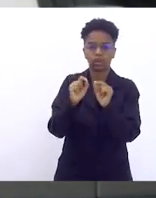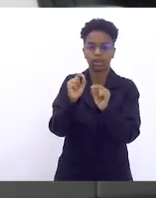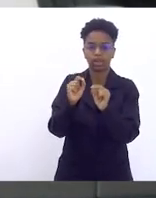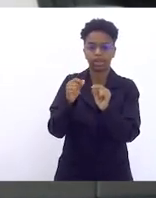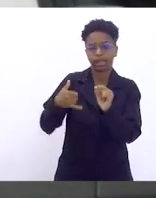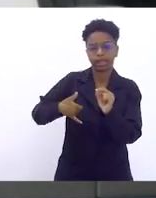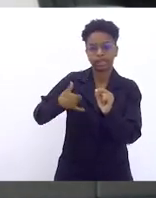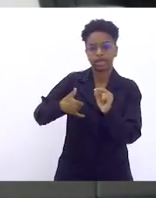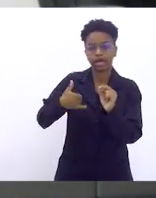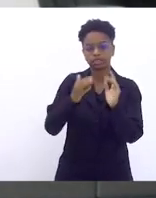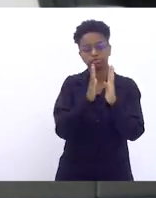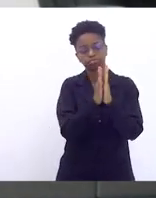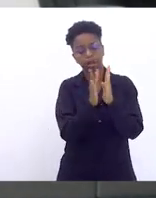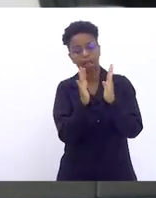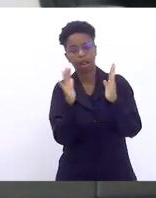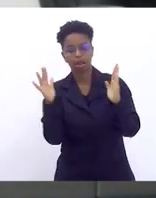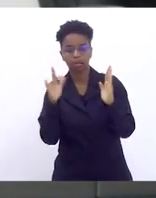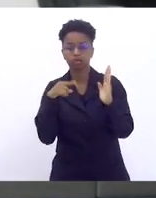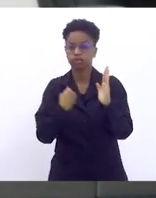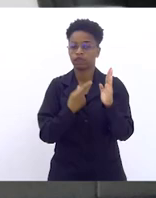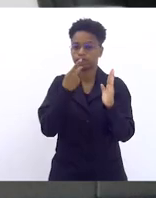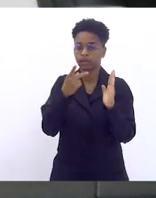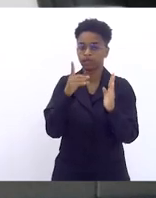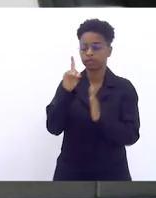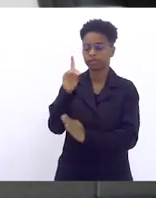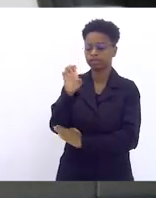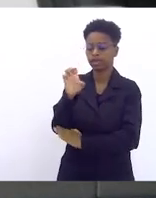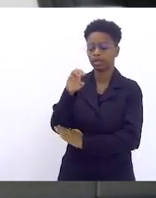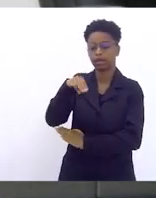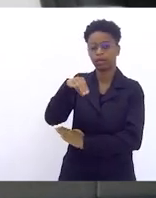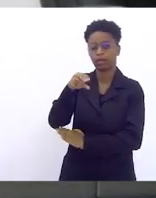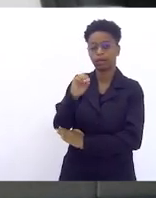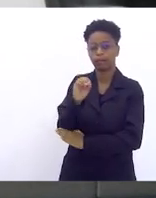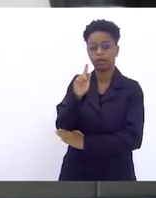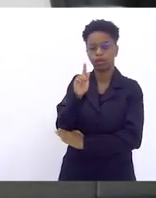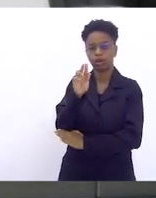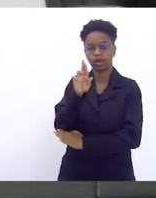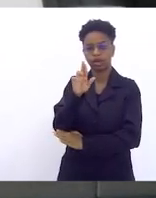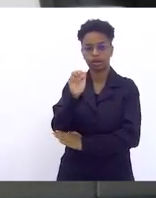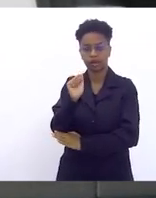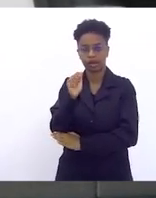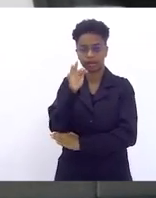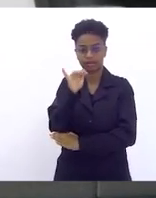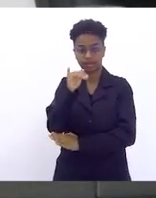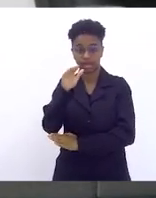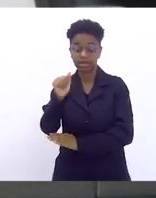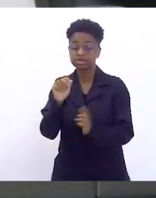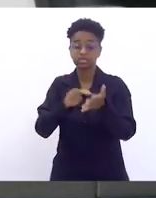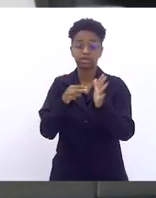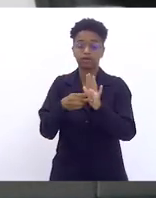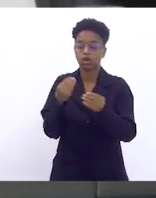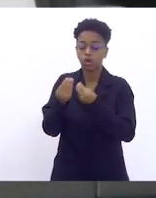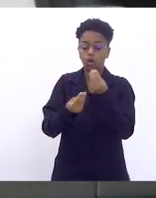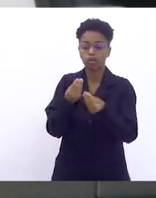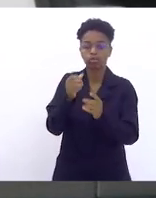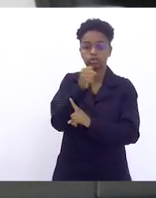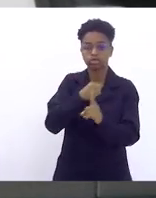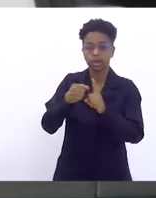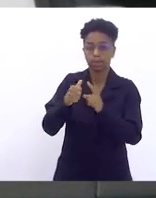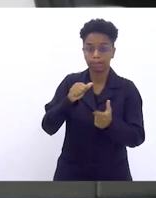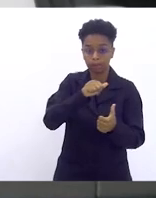que a gente denomina a transição demográfica é como a sociedade vem envelhecendo mais as pessoas ficam